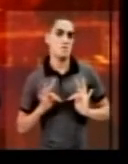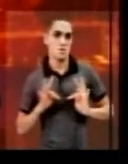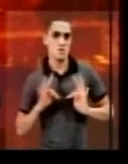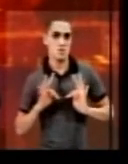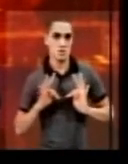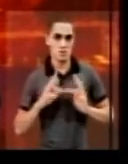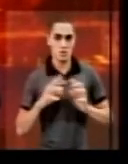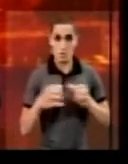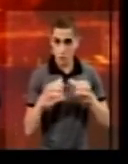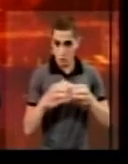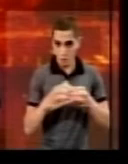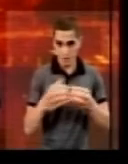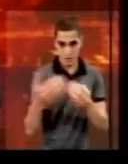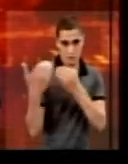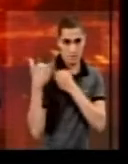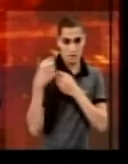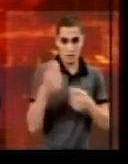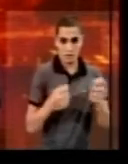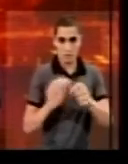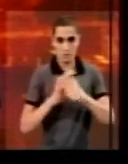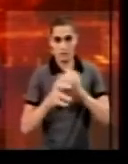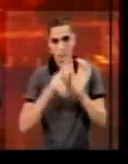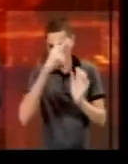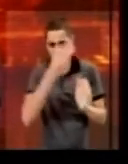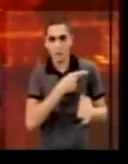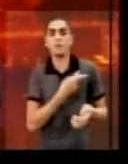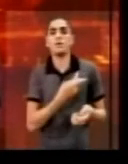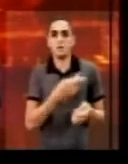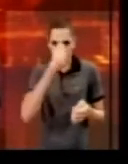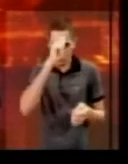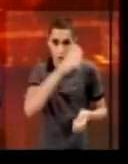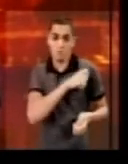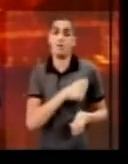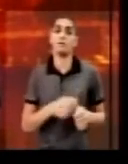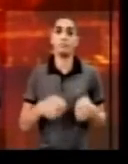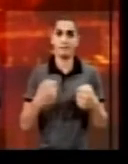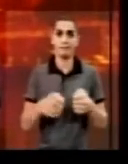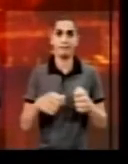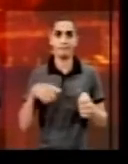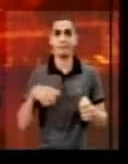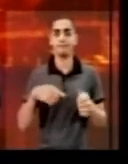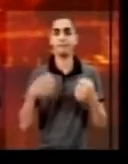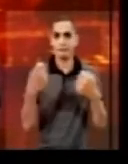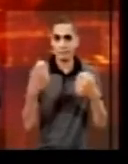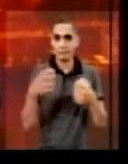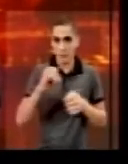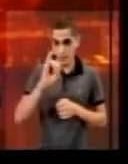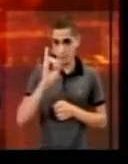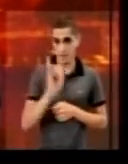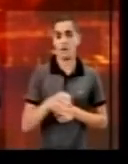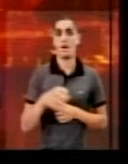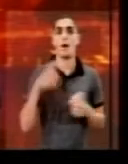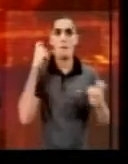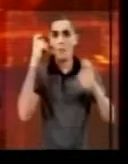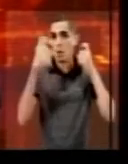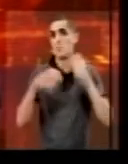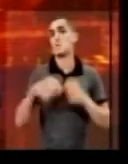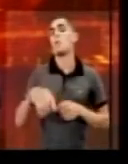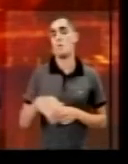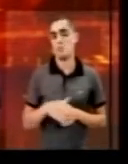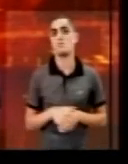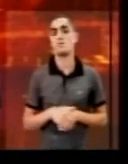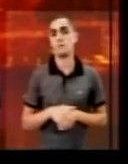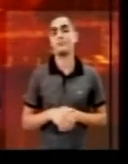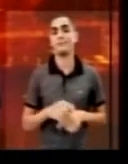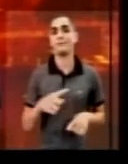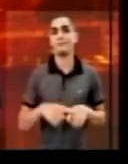vez que ocorre uma flexibilização. E o medo da segunda onda, quer dizer, o receio da segunda onda, ela